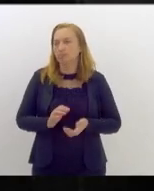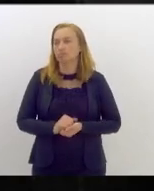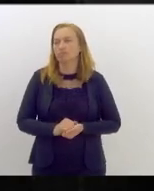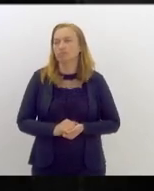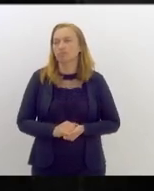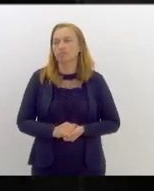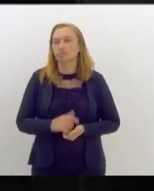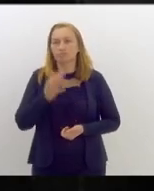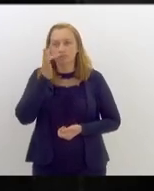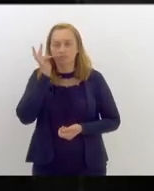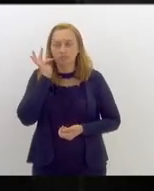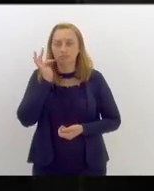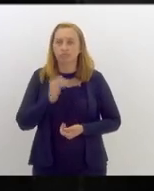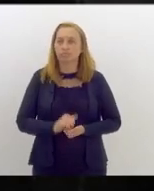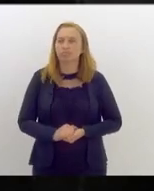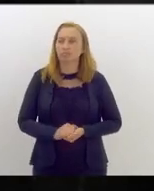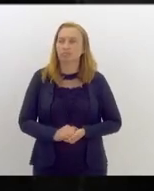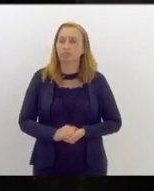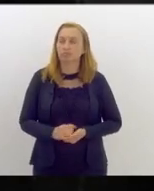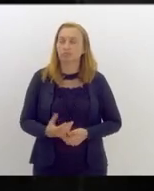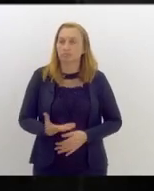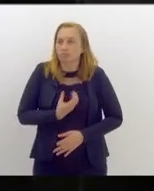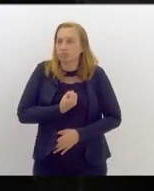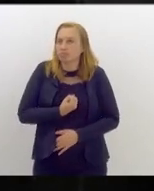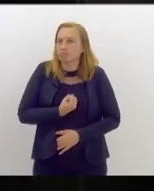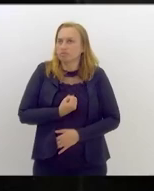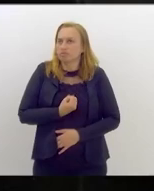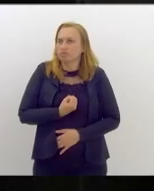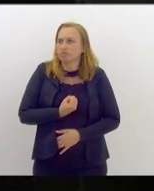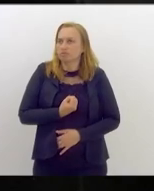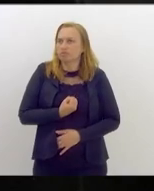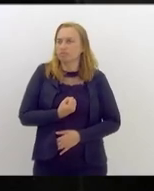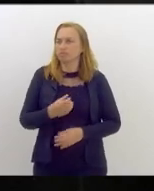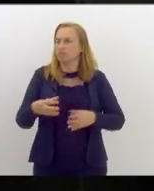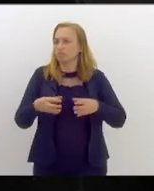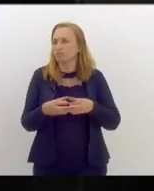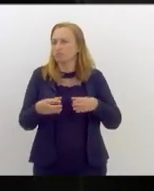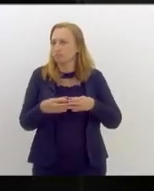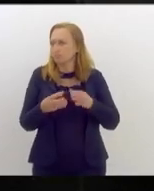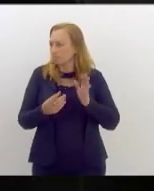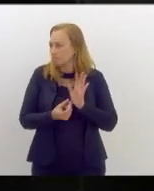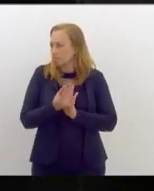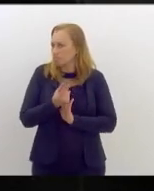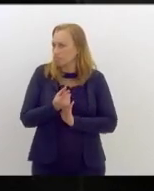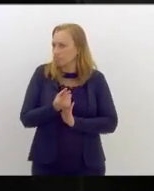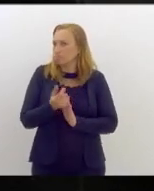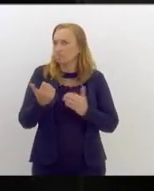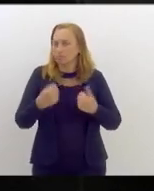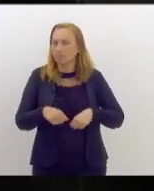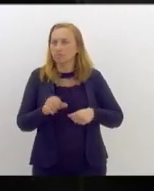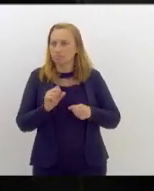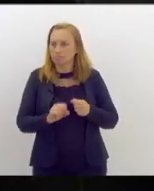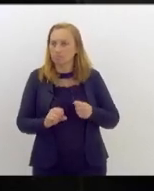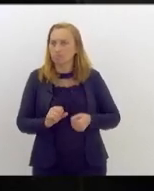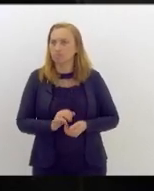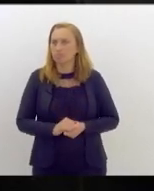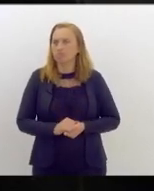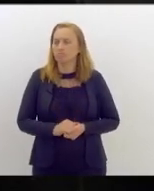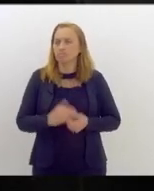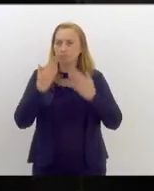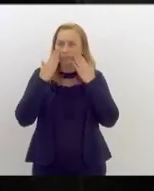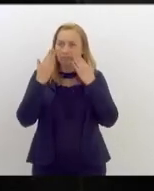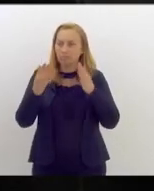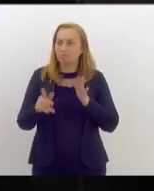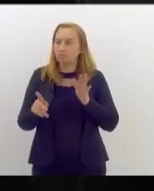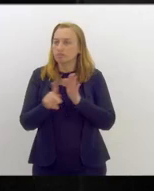Flávio é espantoso que a comissão de orçamento que é que ele tem que fazer isso é apresente um